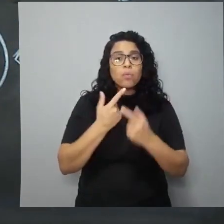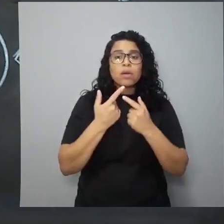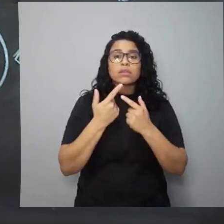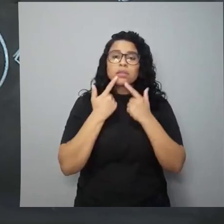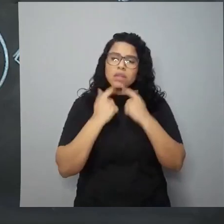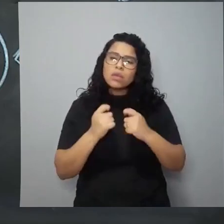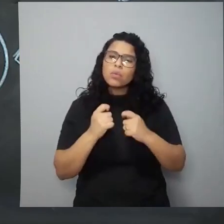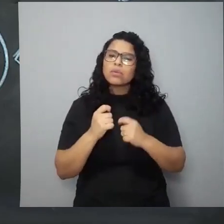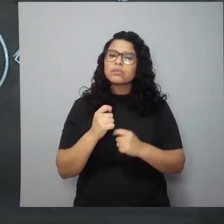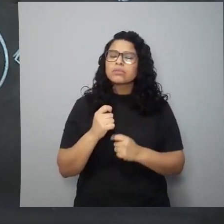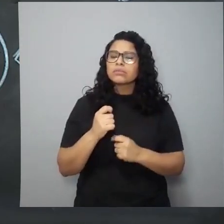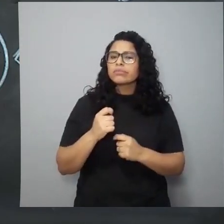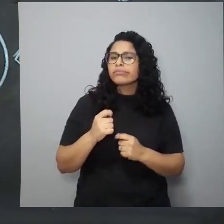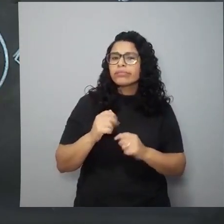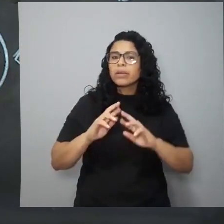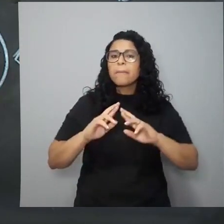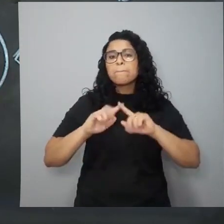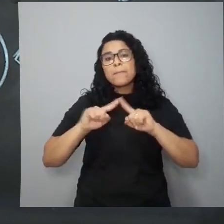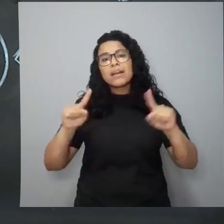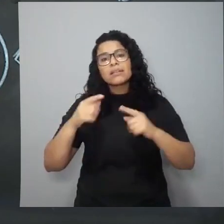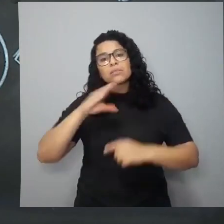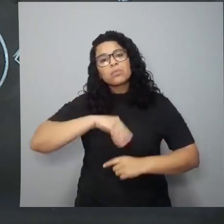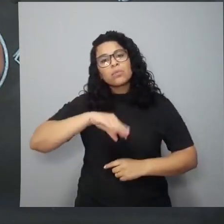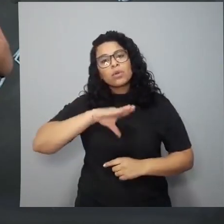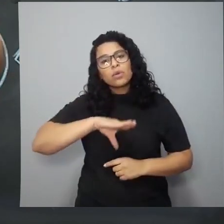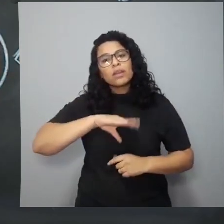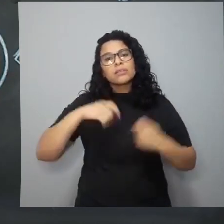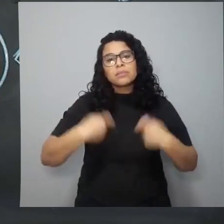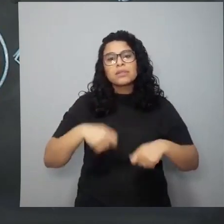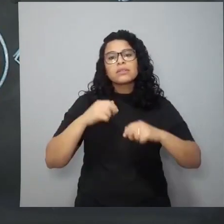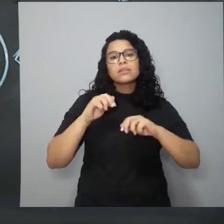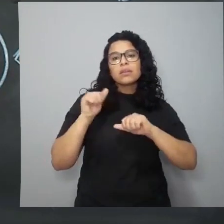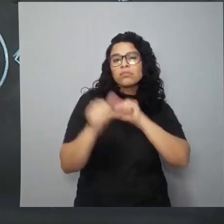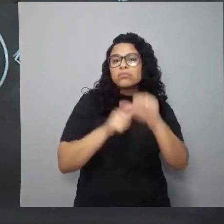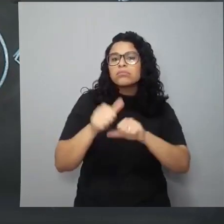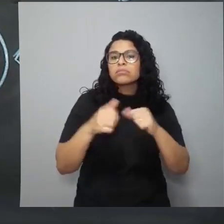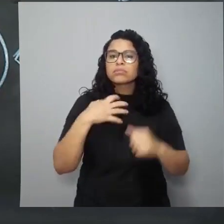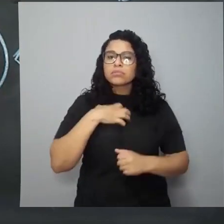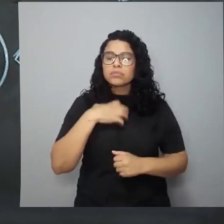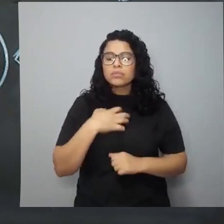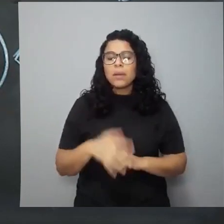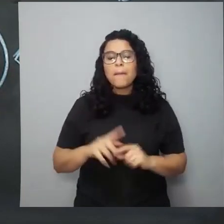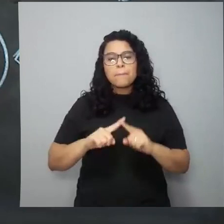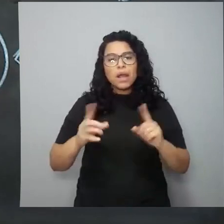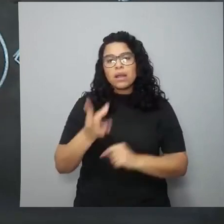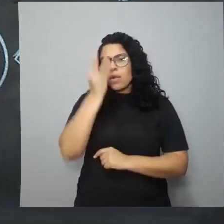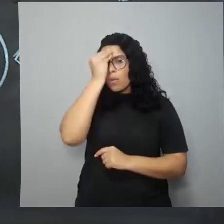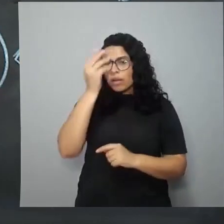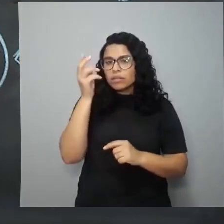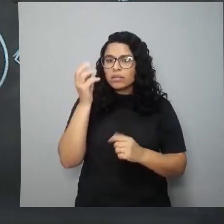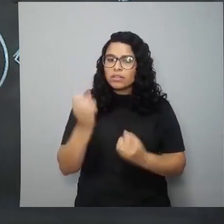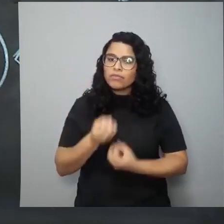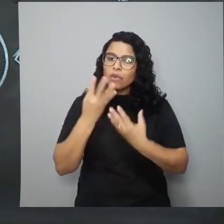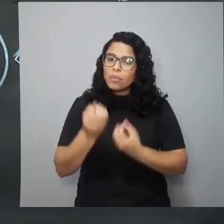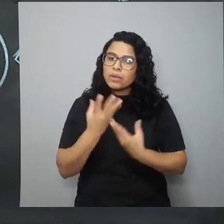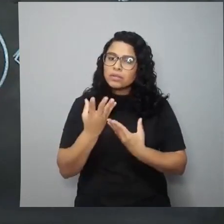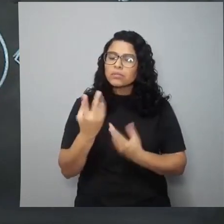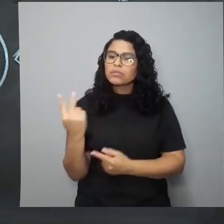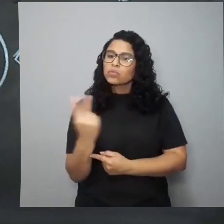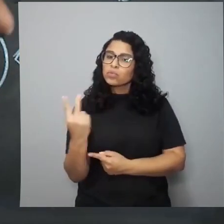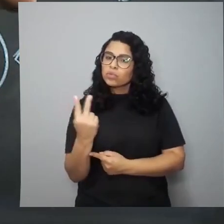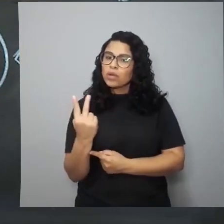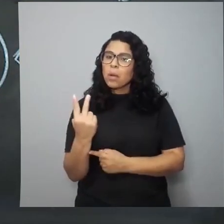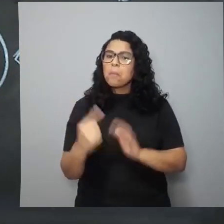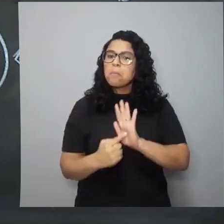facilita essa distinção, mas na língua portuguesa a gente faz a distinção entre masculino e feminino, ok? Mas guarda essa informação que o ambos também marca